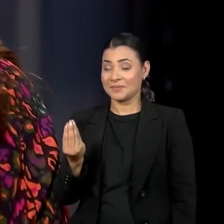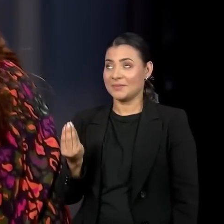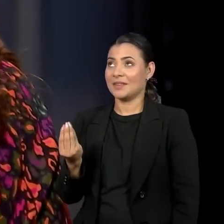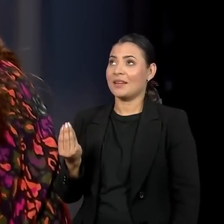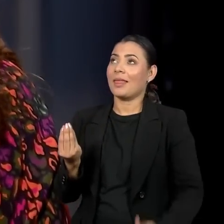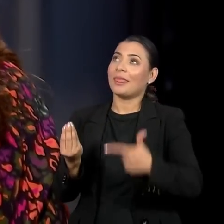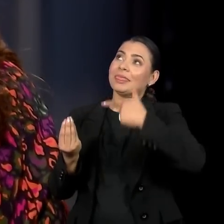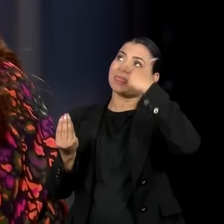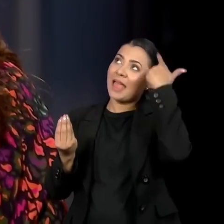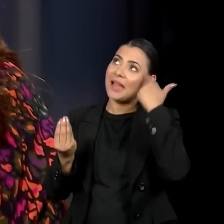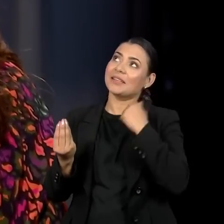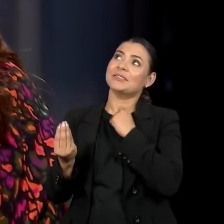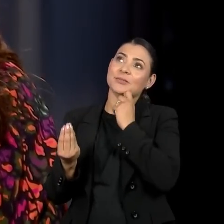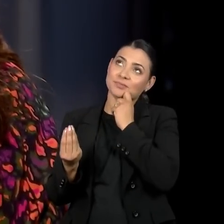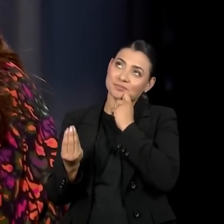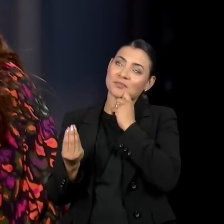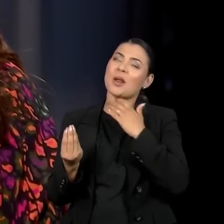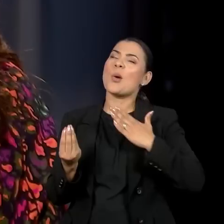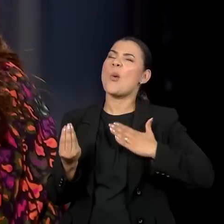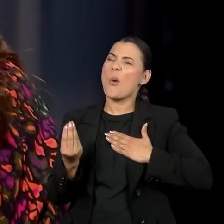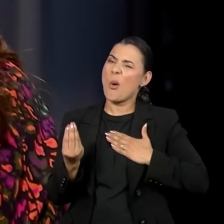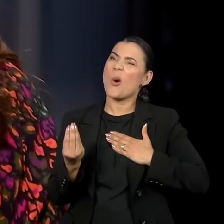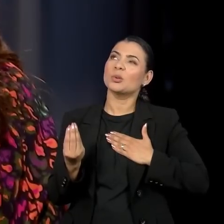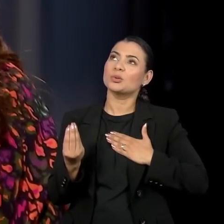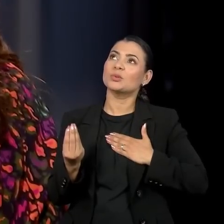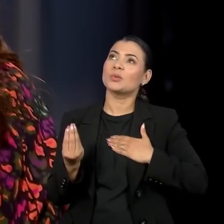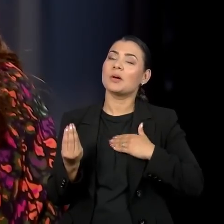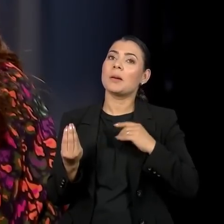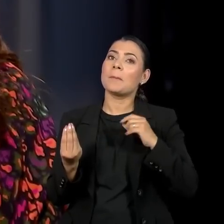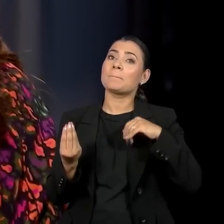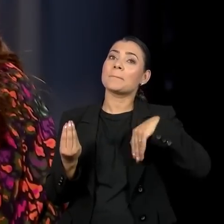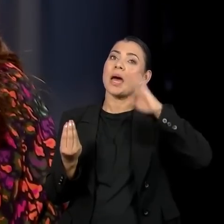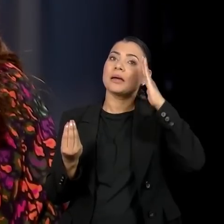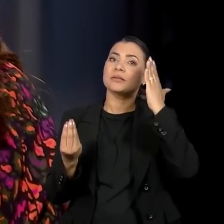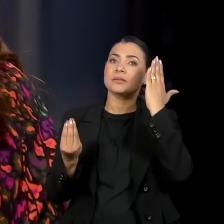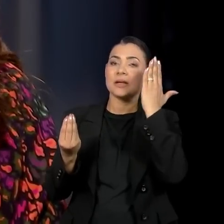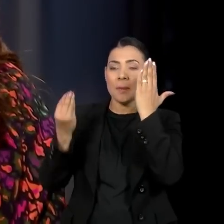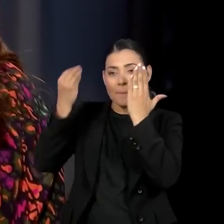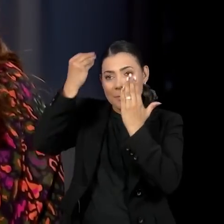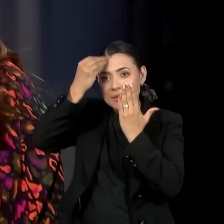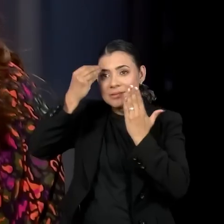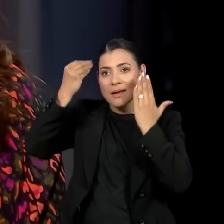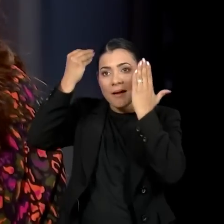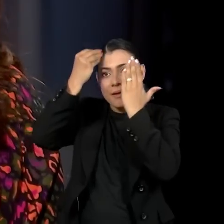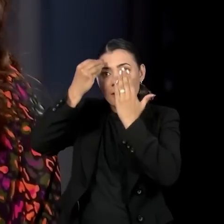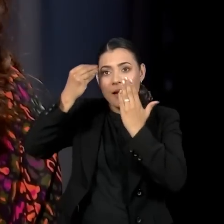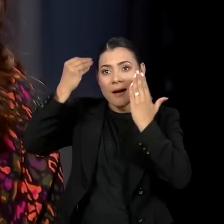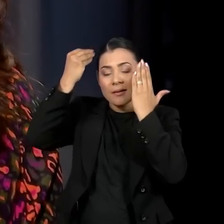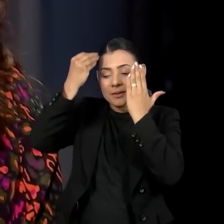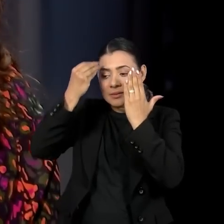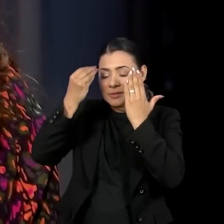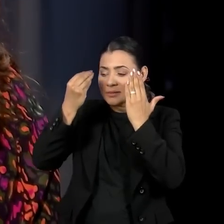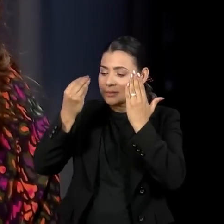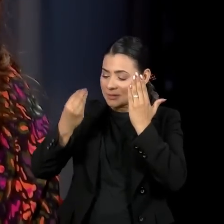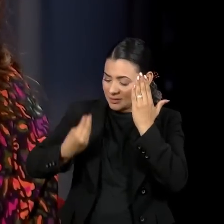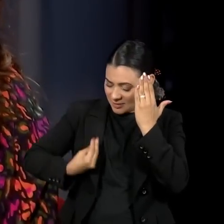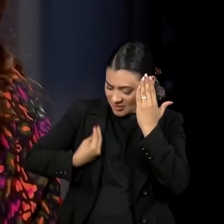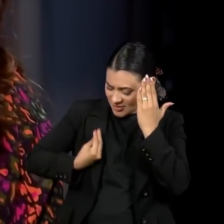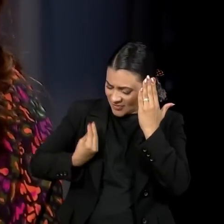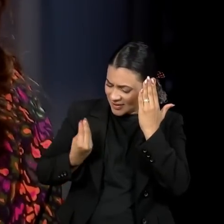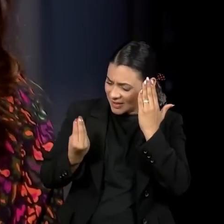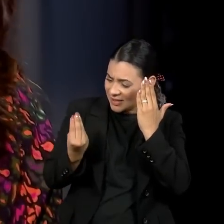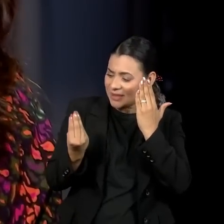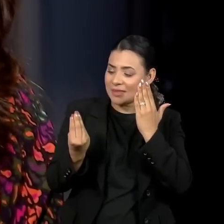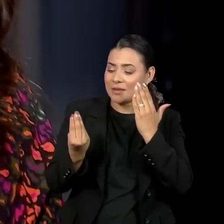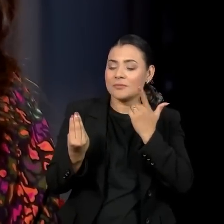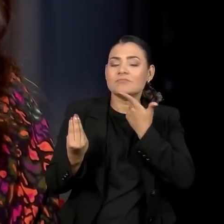Tais, eu gosto muito dessa ideia, né, que eu tô mergulhada na psicanálise, de que dessa pulsão de vida, da